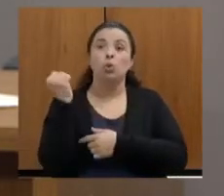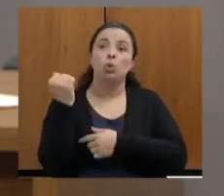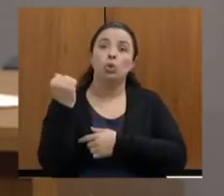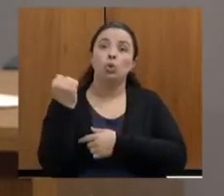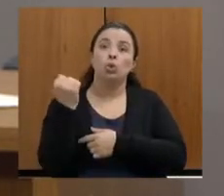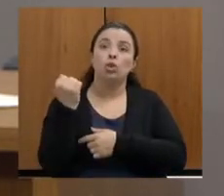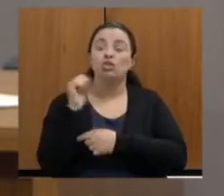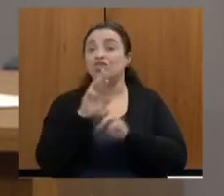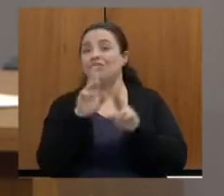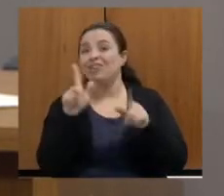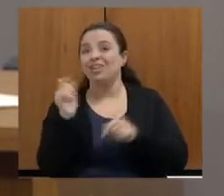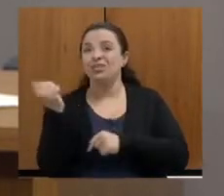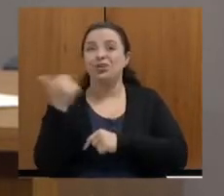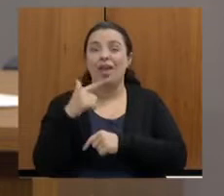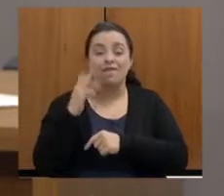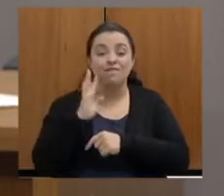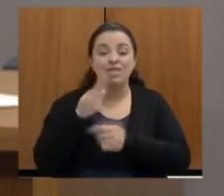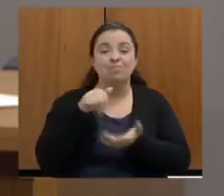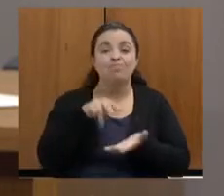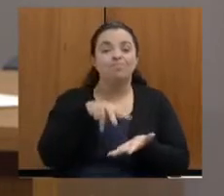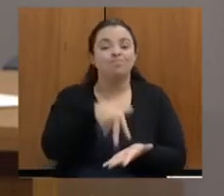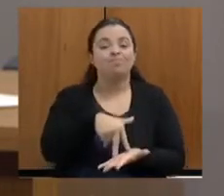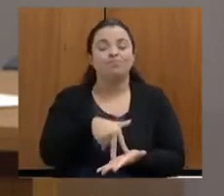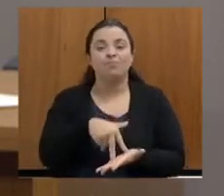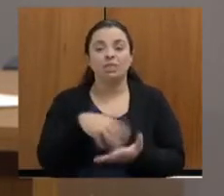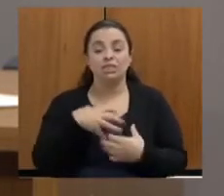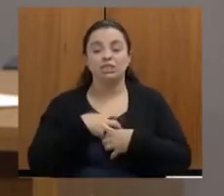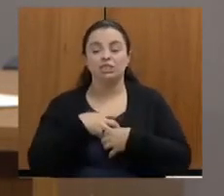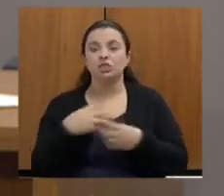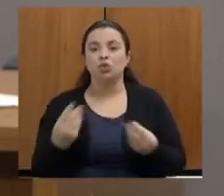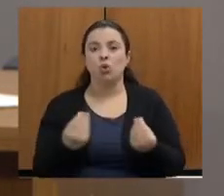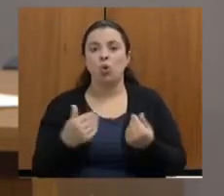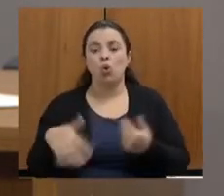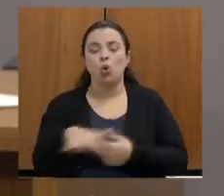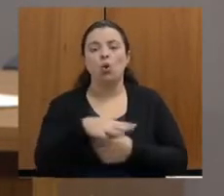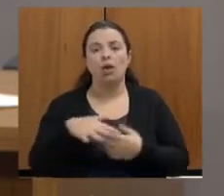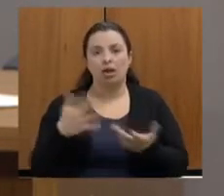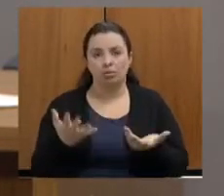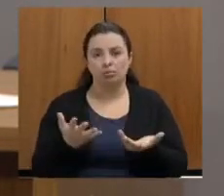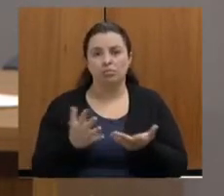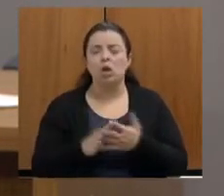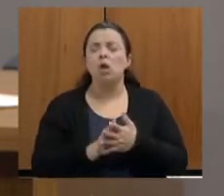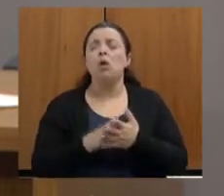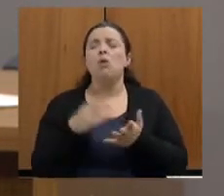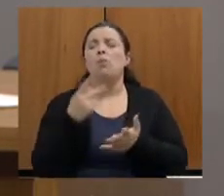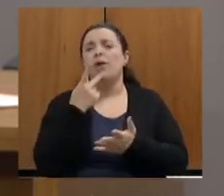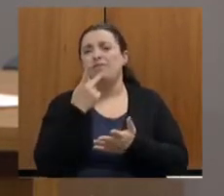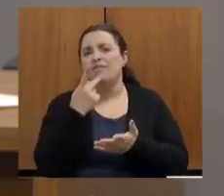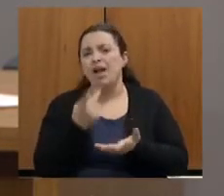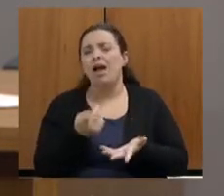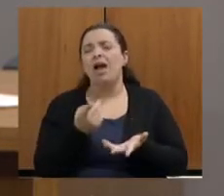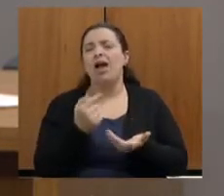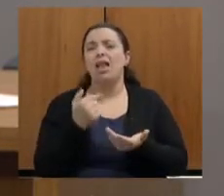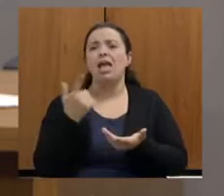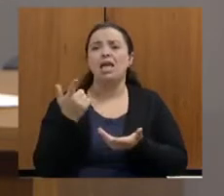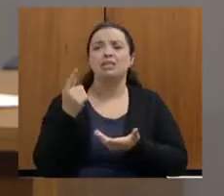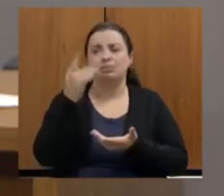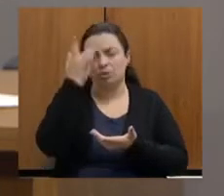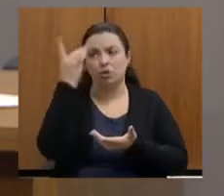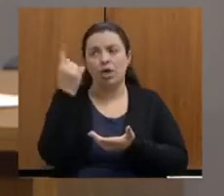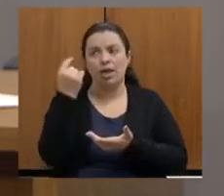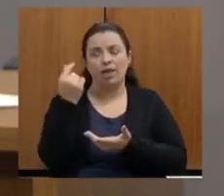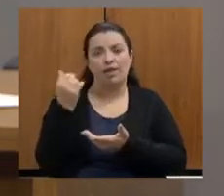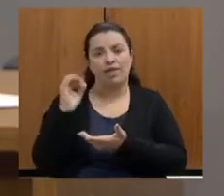vim pisar na lama Porque por mais que a gente fale né No que que esses investidores né Ele é no que eles estão investindo